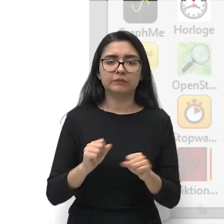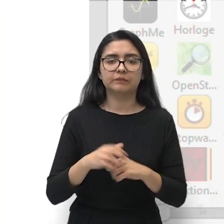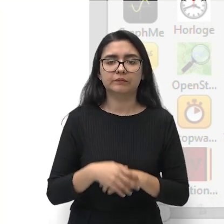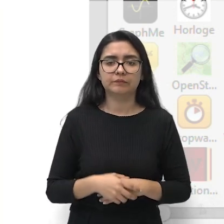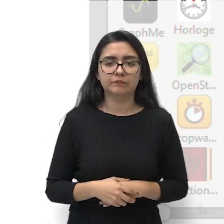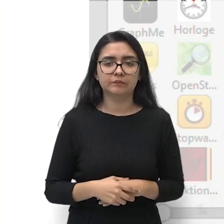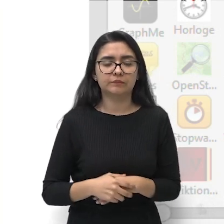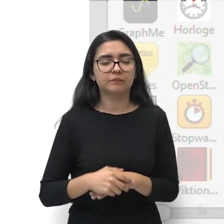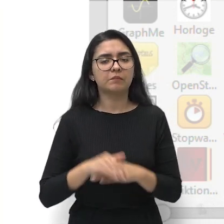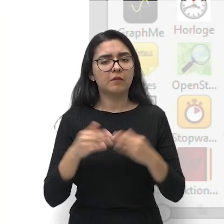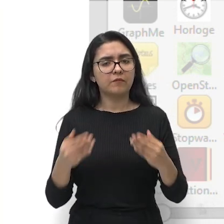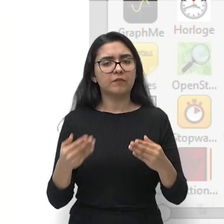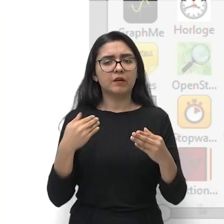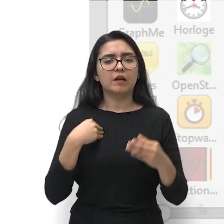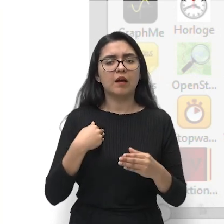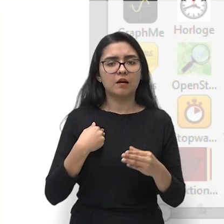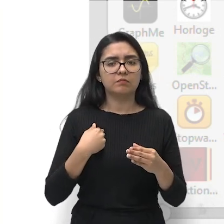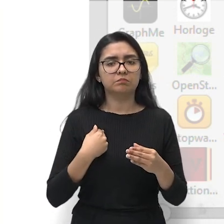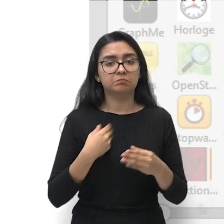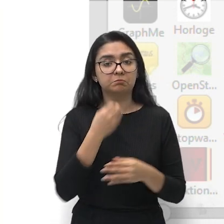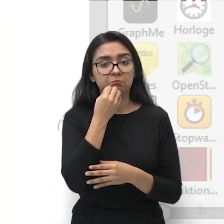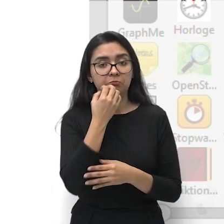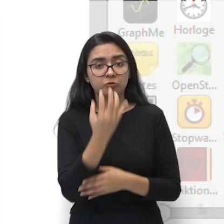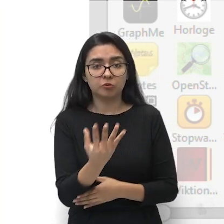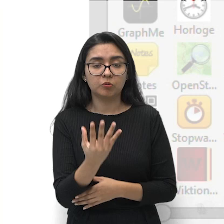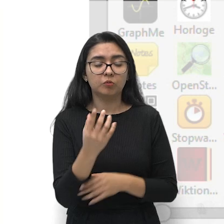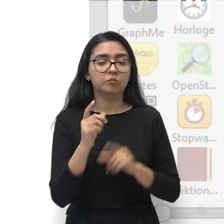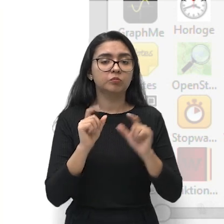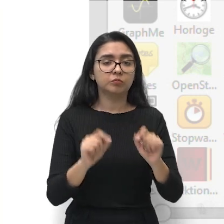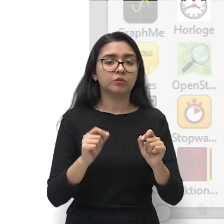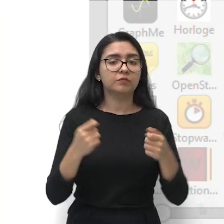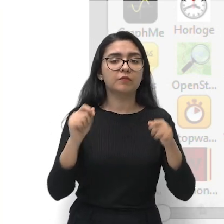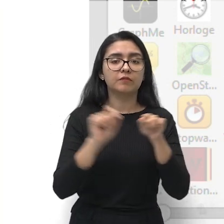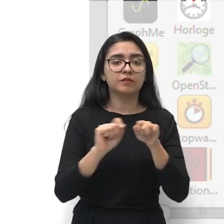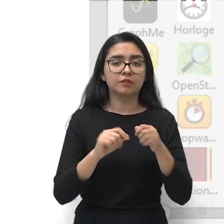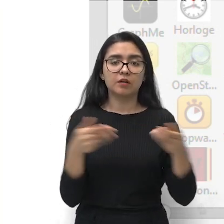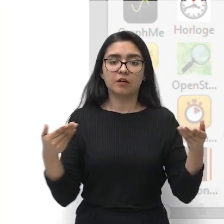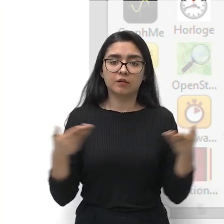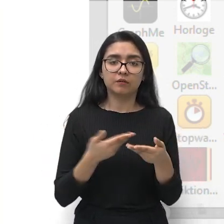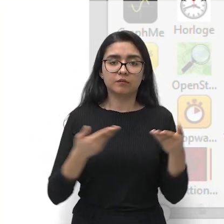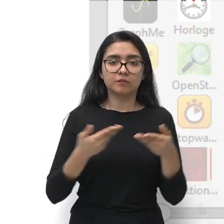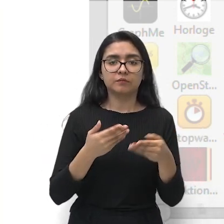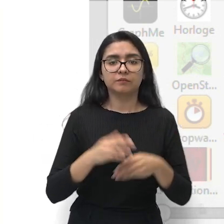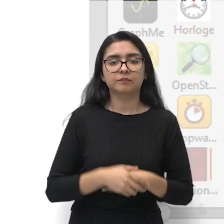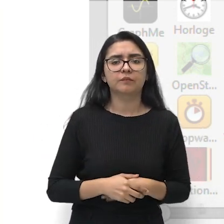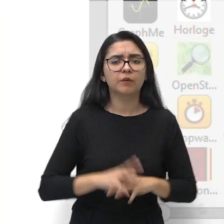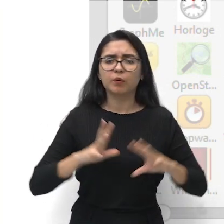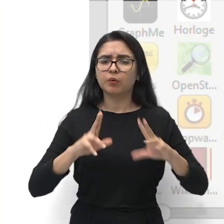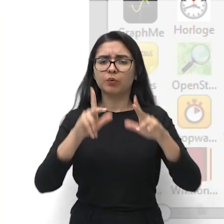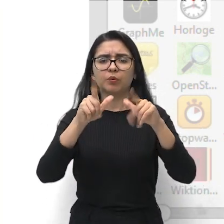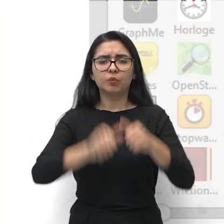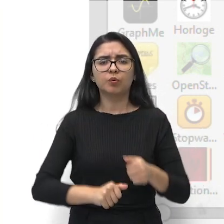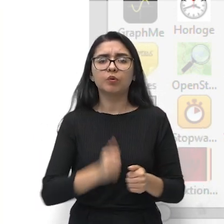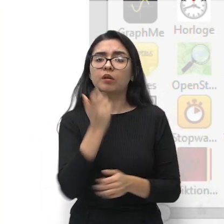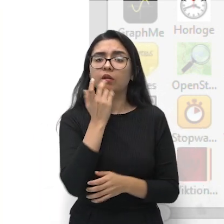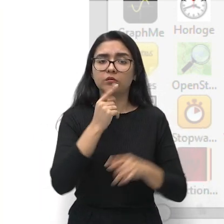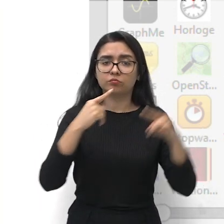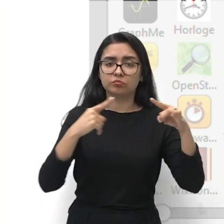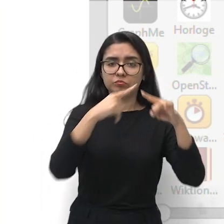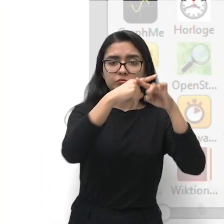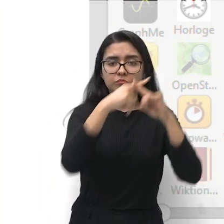bonito mesmo, show de bola, o que que vamos fazer em seguida? Nós podemos pegar todas essas partes que estão em vermelho